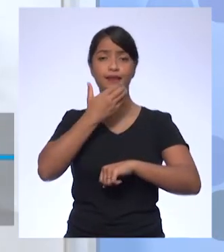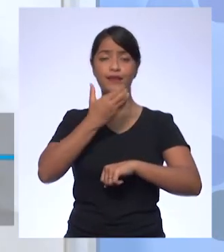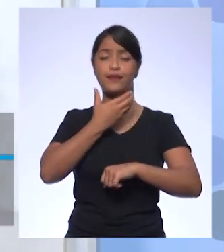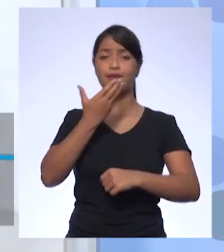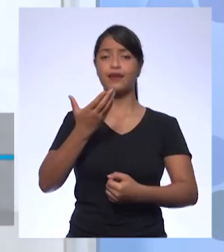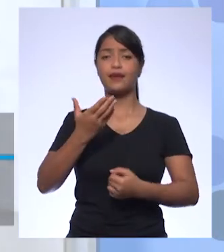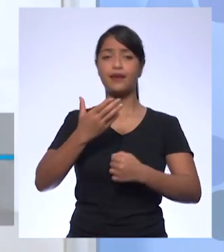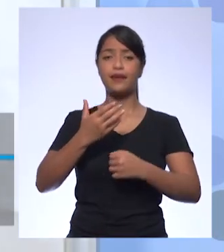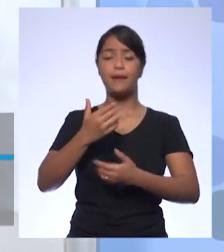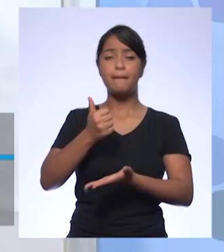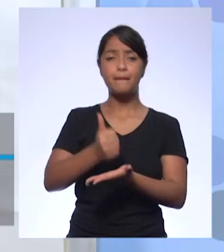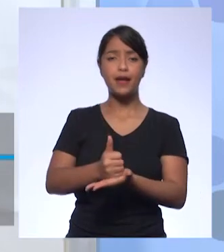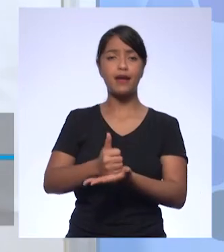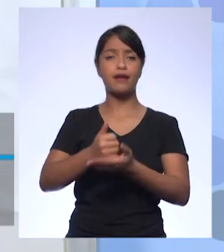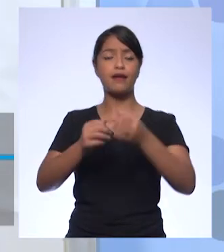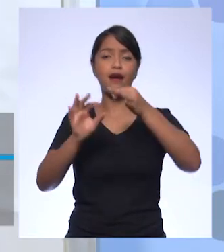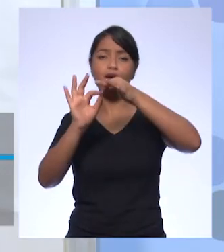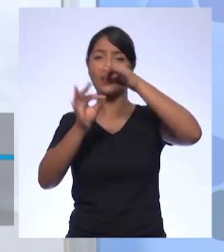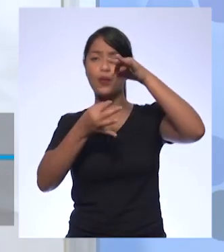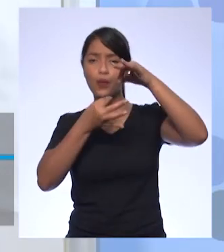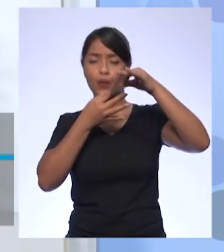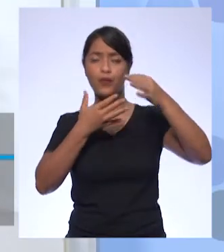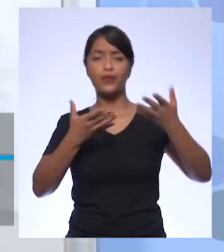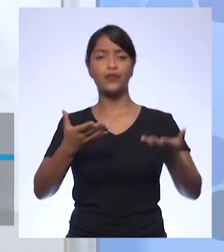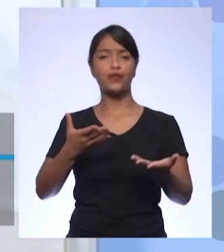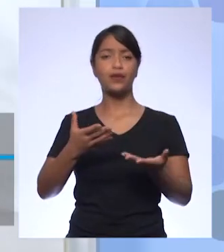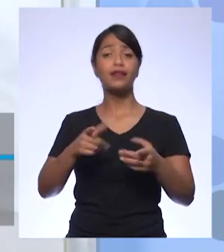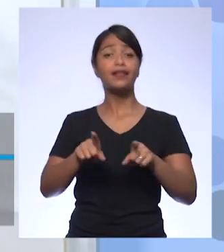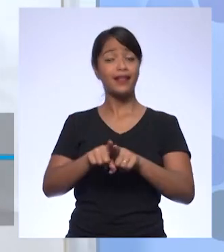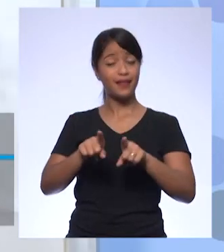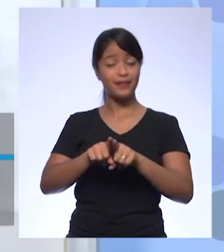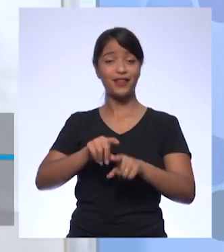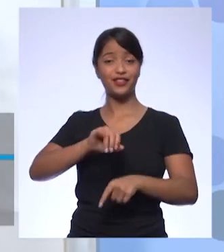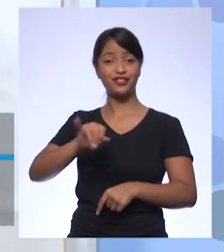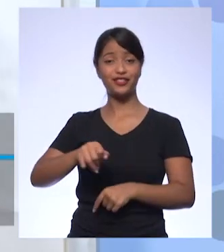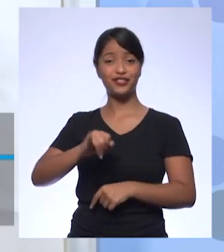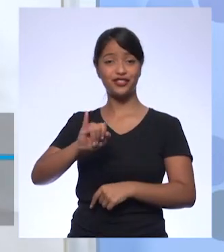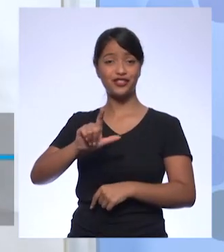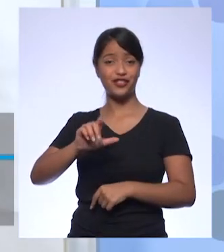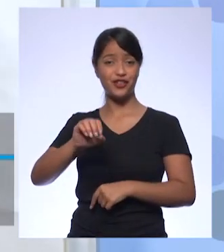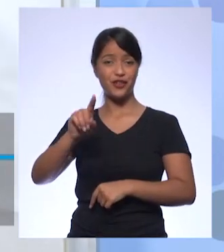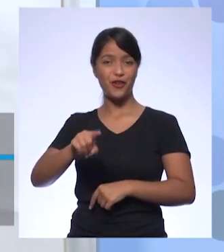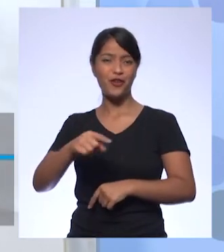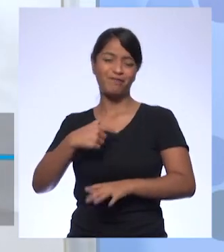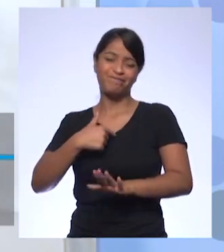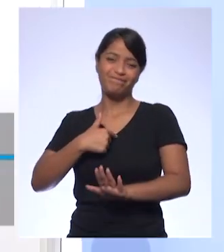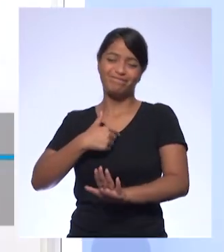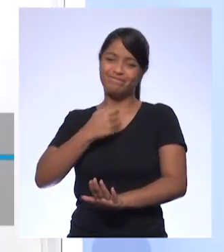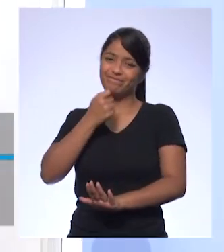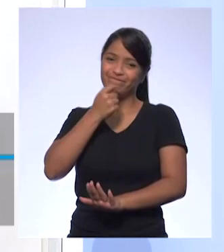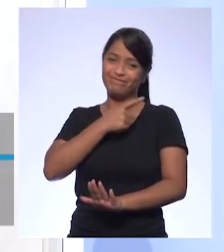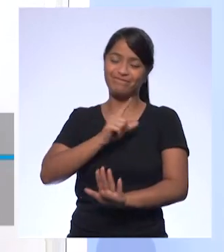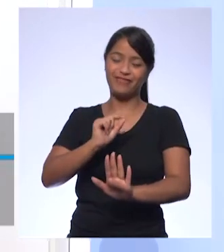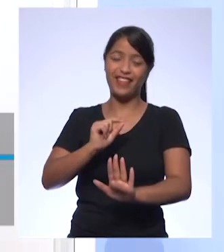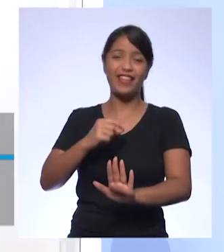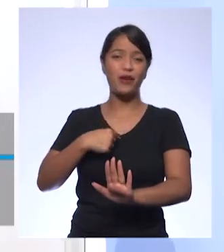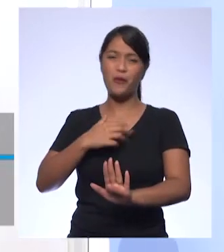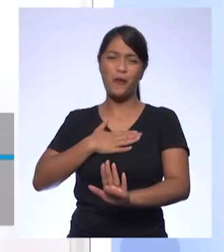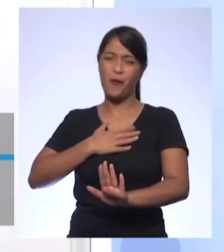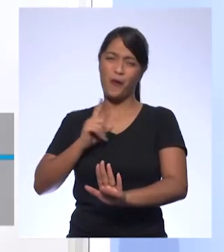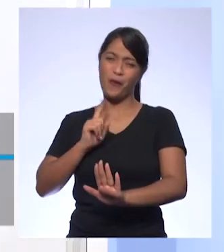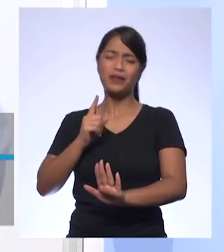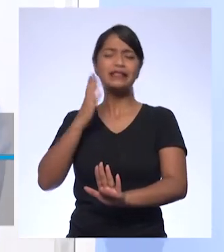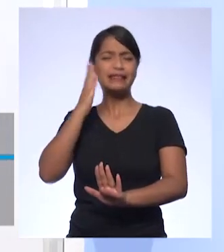pera, uva, que mais, né? Até o jiló, né, que eu brinquei, porque eu particularmente não gosto, mas eu sei que tem gente que adora